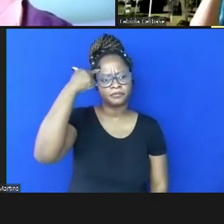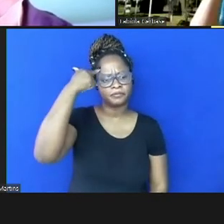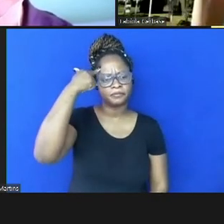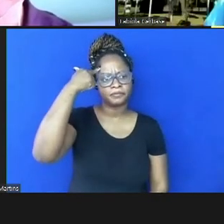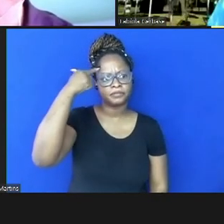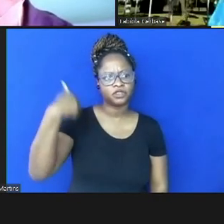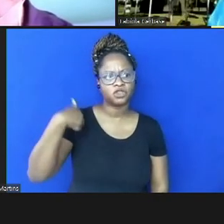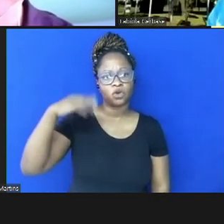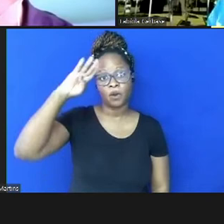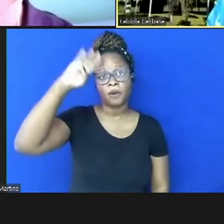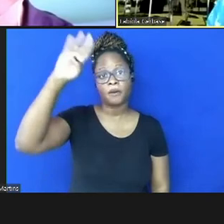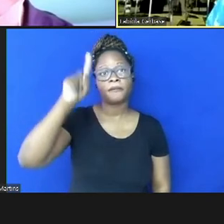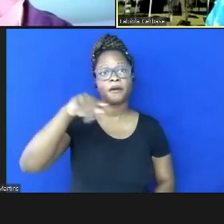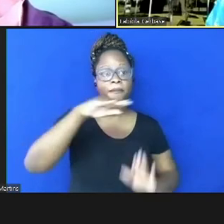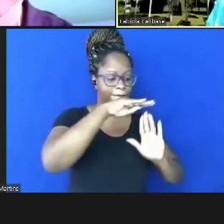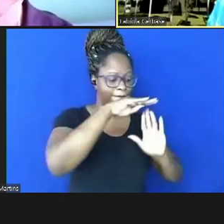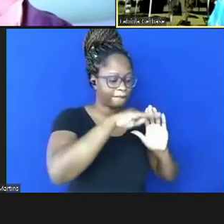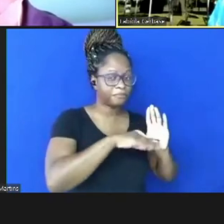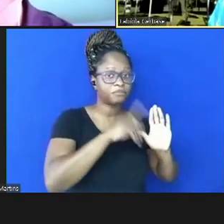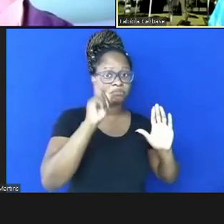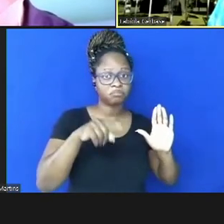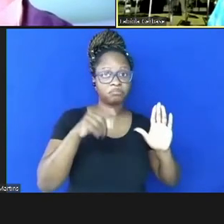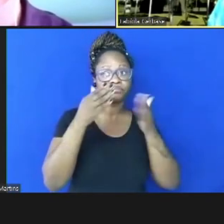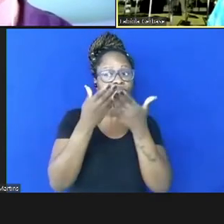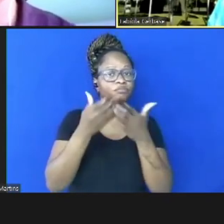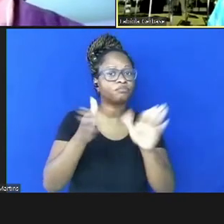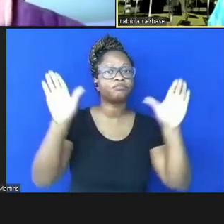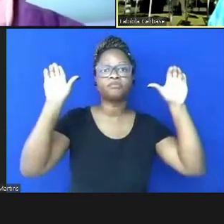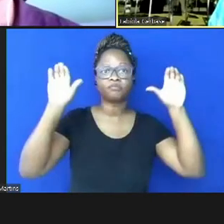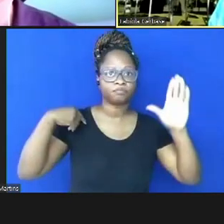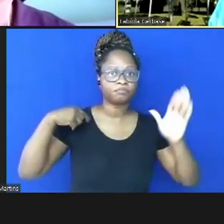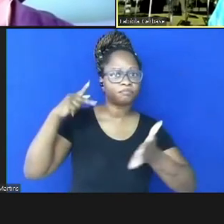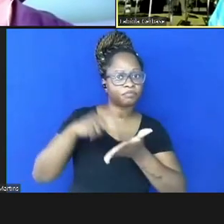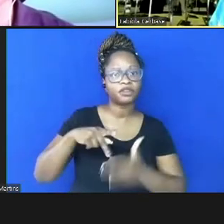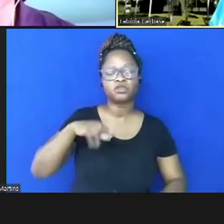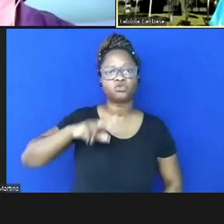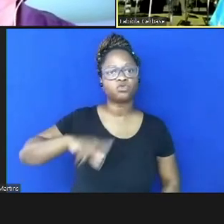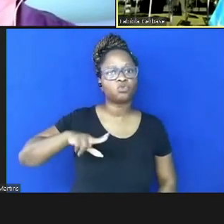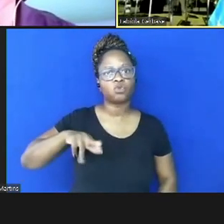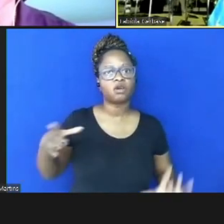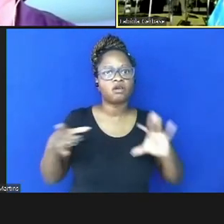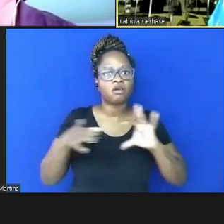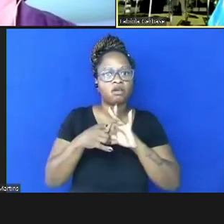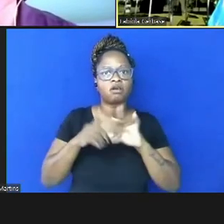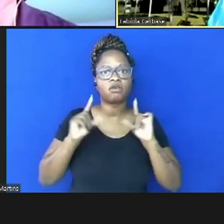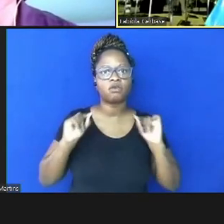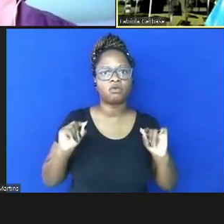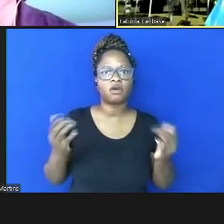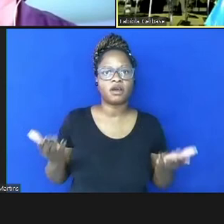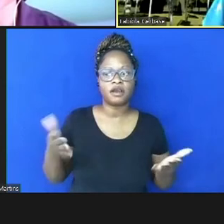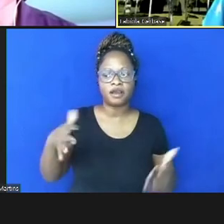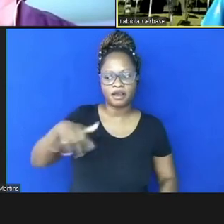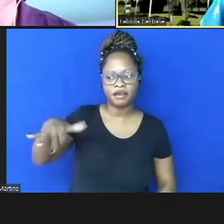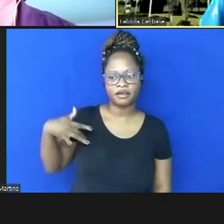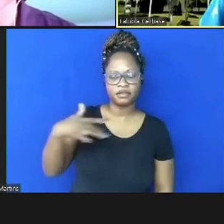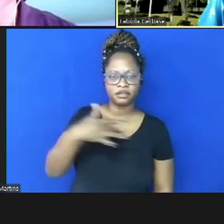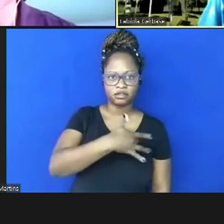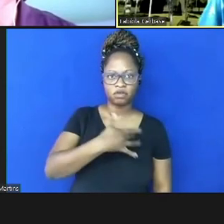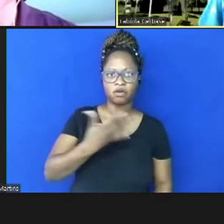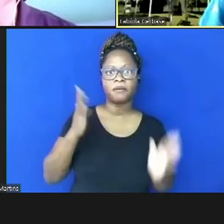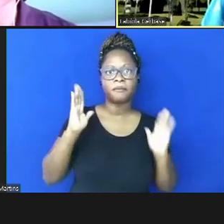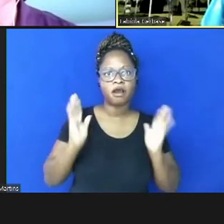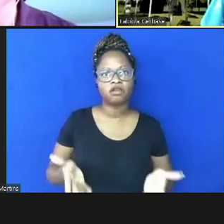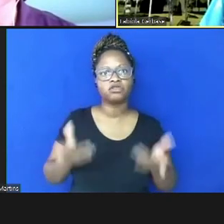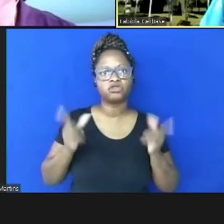destacaria um programa que é bastante abrangente, na verdade, ele não está relacionado diretamente à área de saúde, mas a gente chama, é o